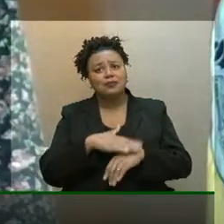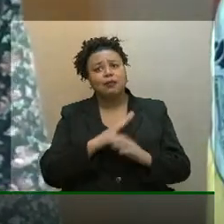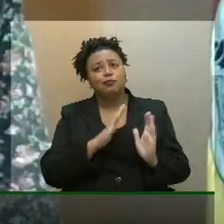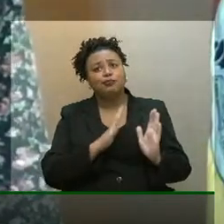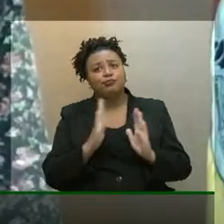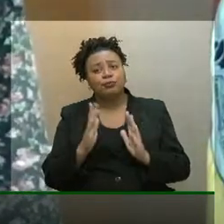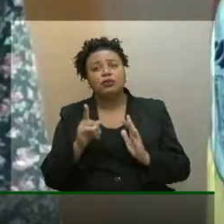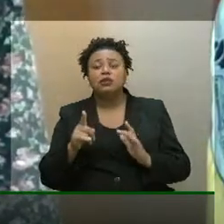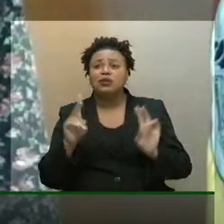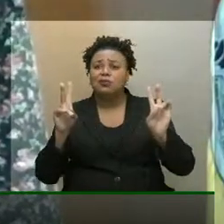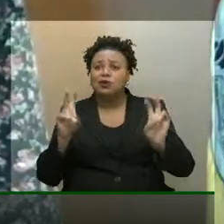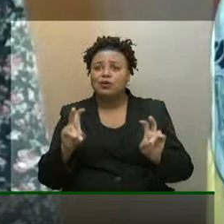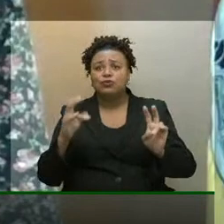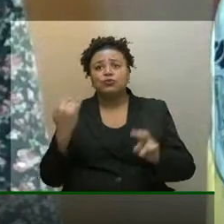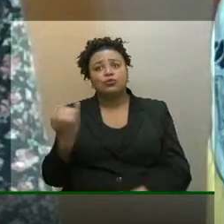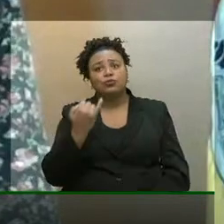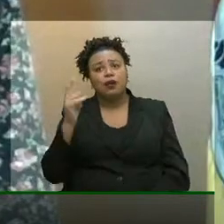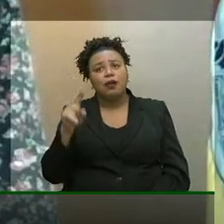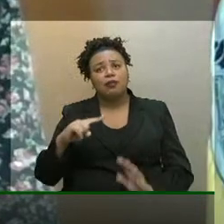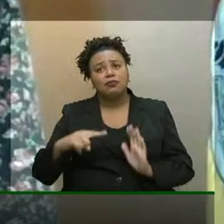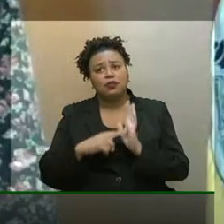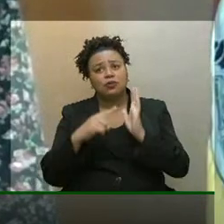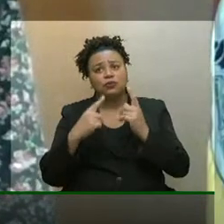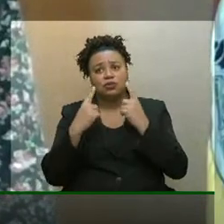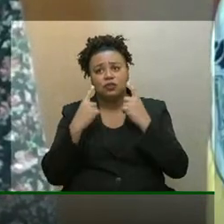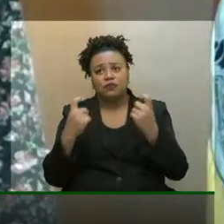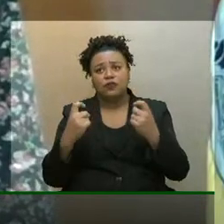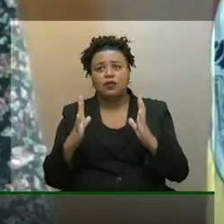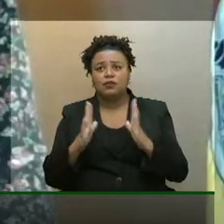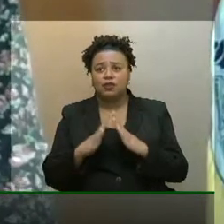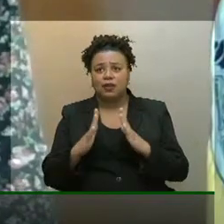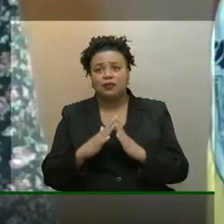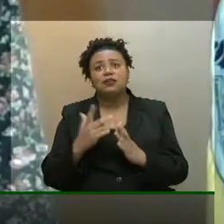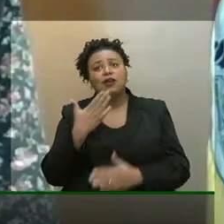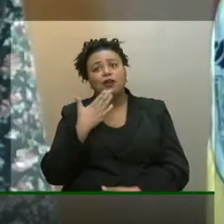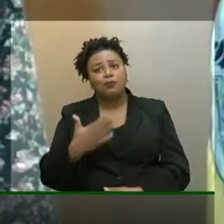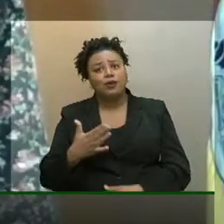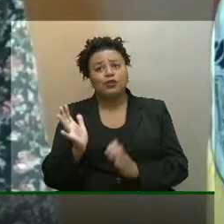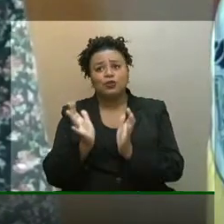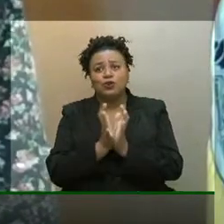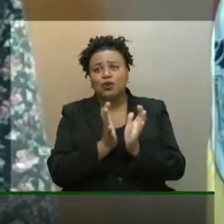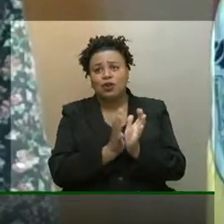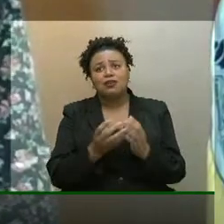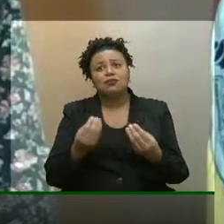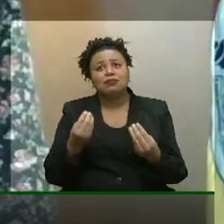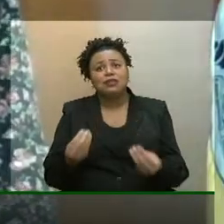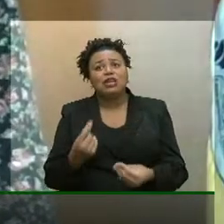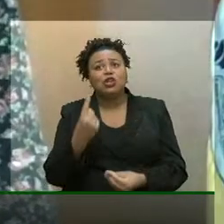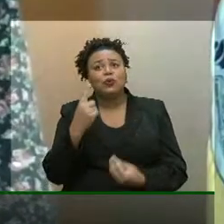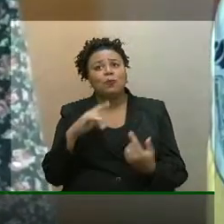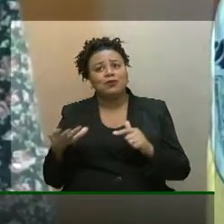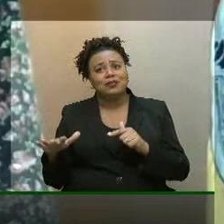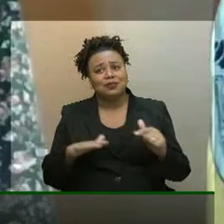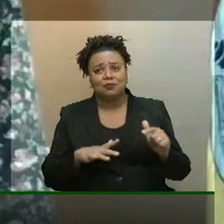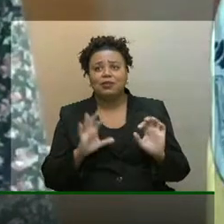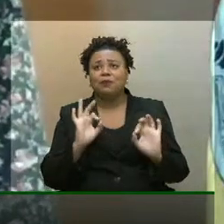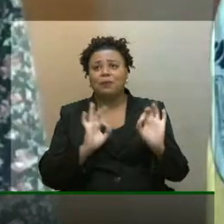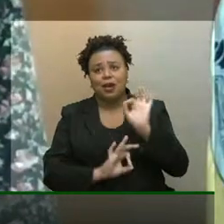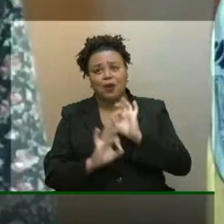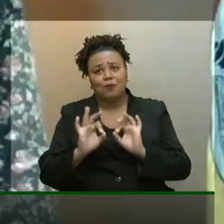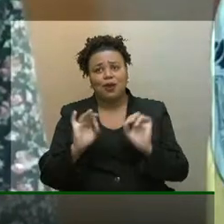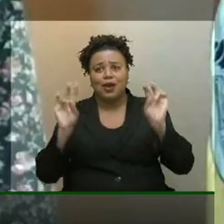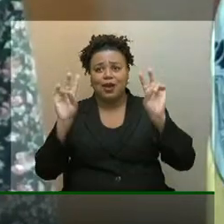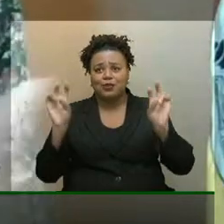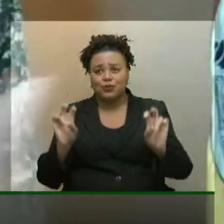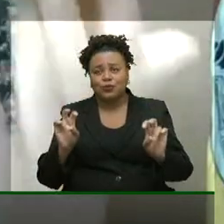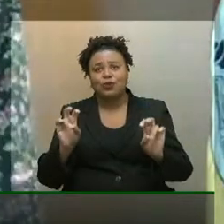ajustar um tema tão importante que é a denúncia da violência doméstica. Então, peço aos colegas que nos deem mais uma semana para trabalharmos esse tema